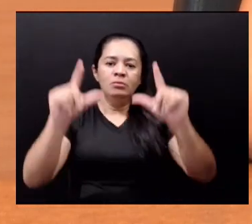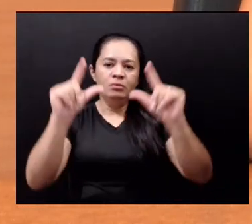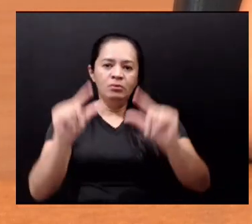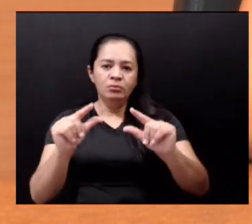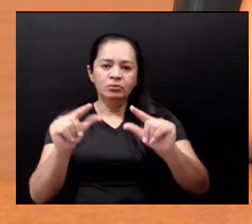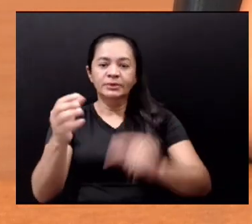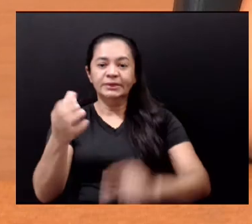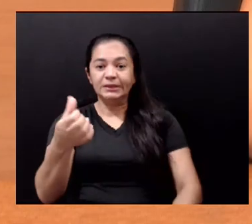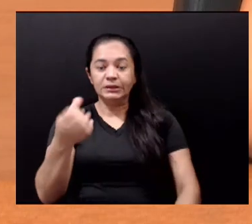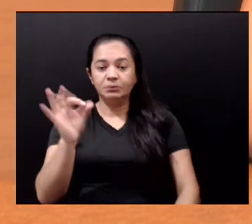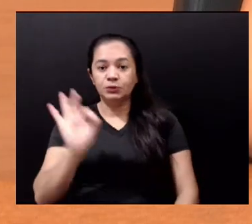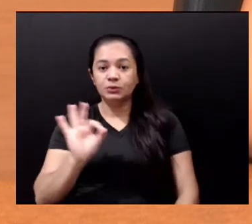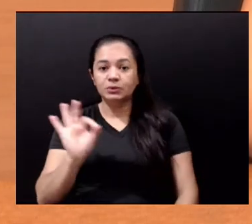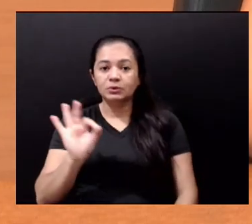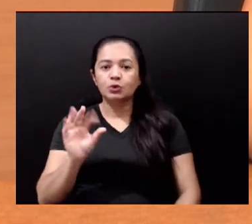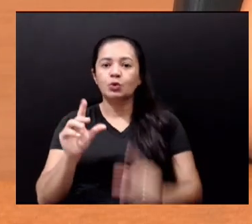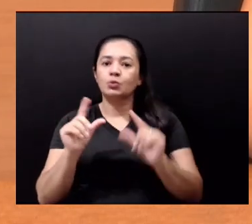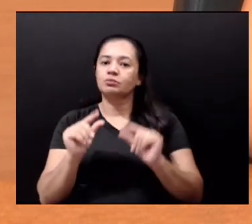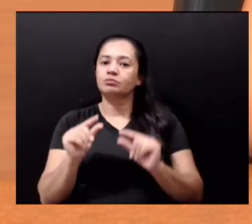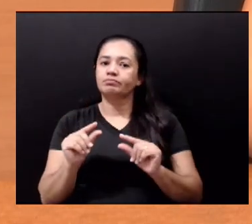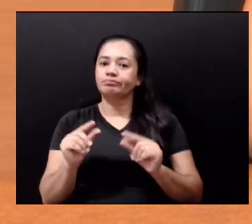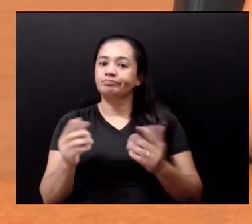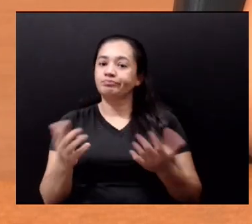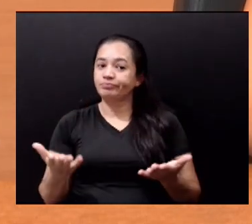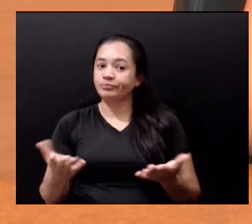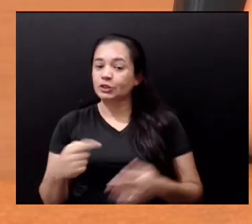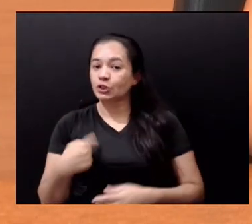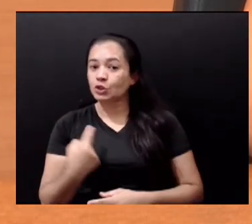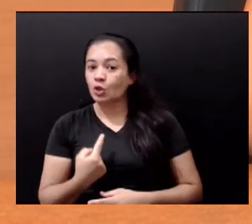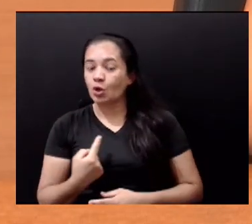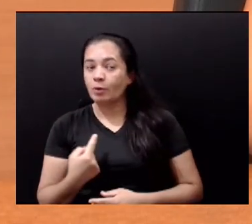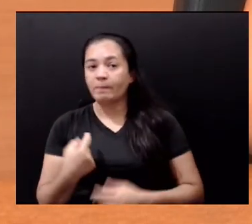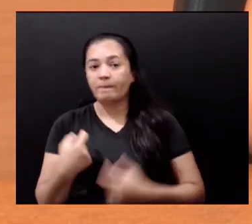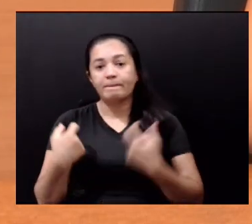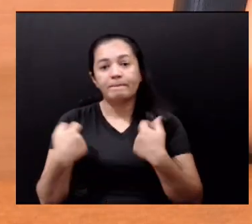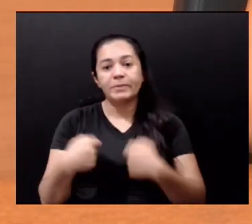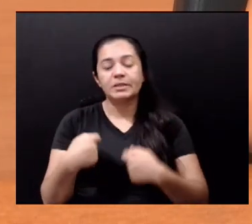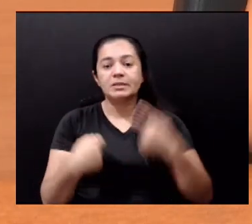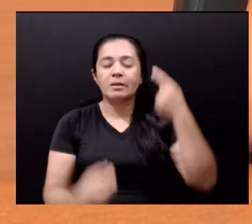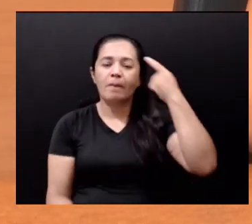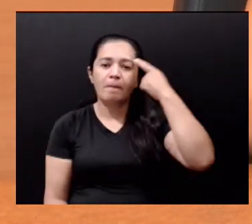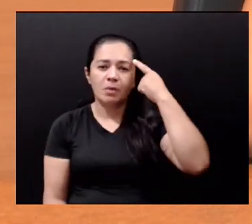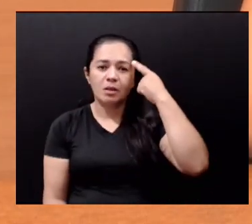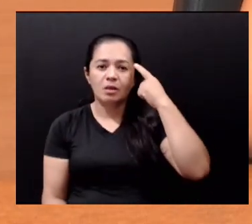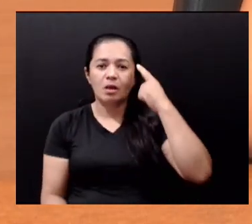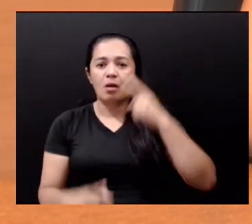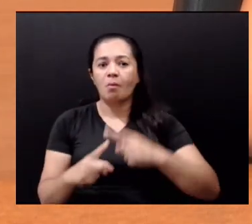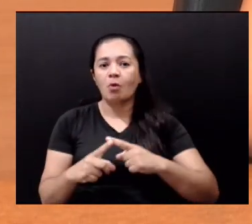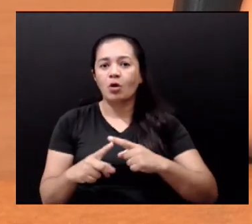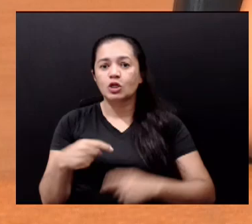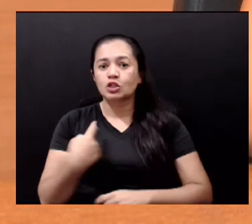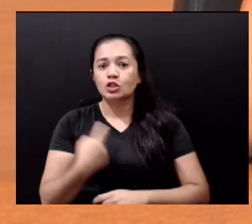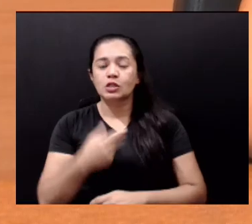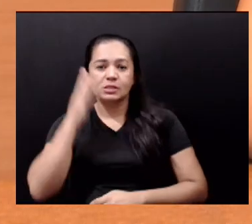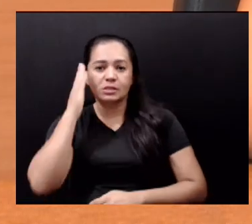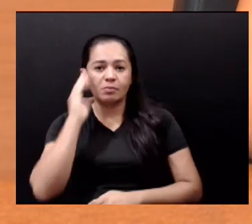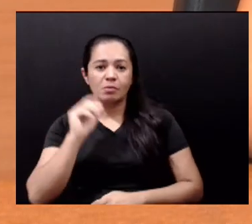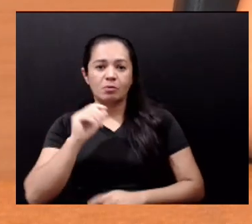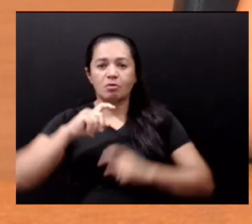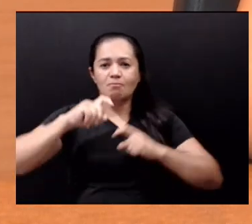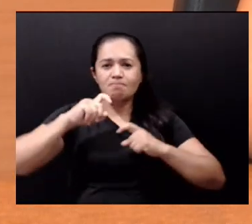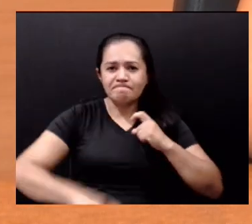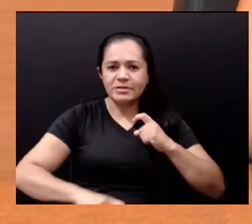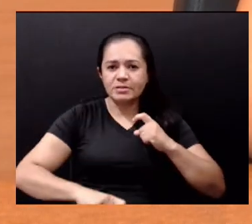6,9%, o que também é uma coisa que a gente deve pensar, porque a gente sabe que a violência sexual ser notificada é muito difícil, ainda